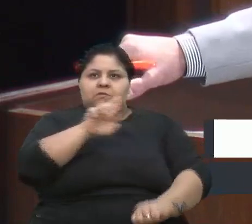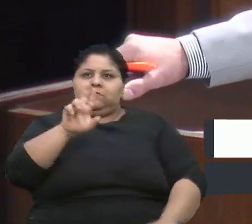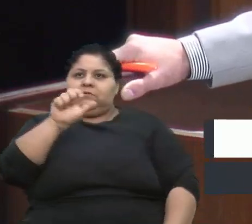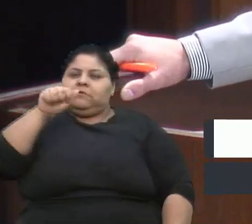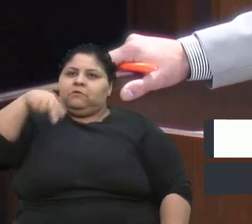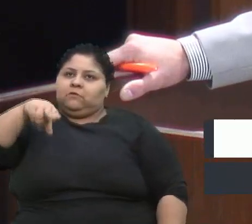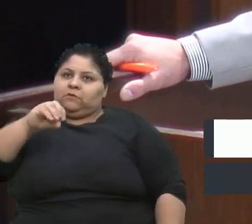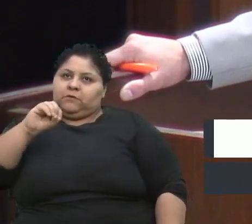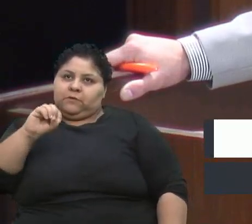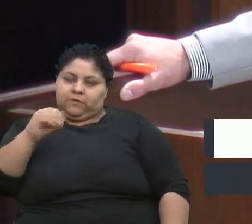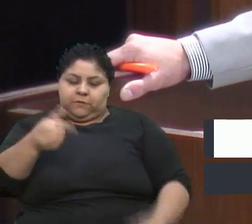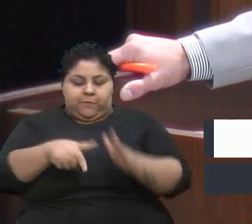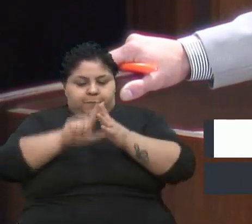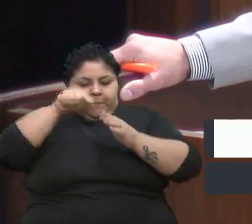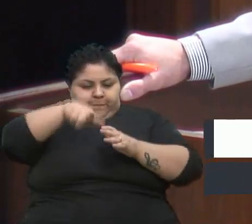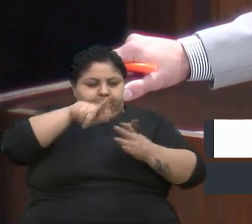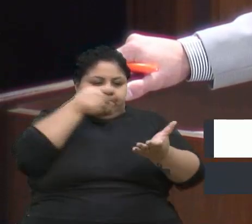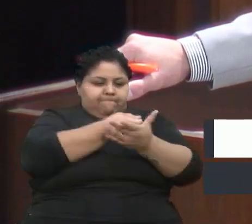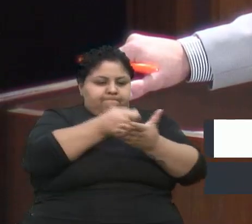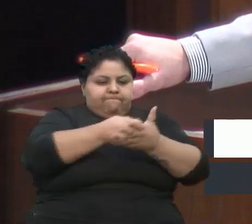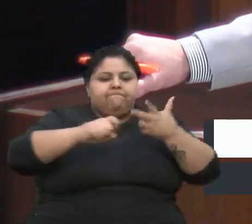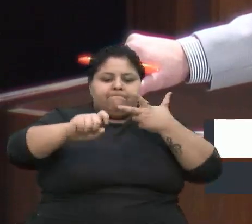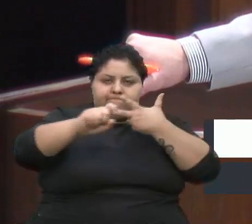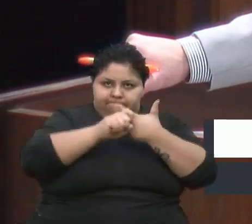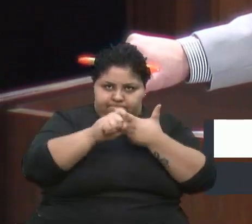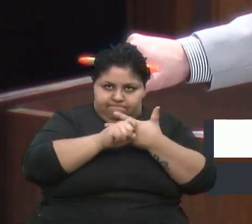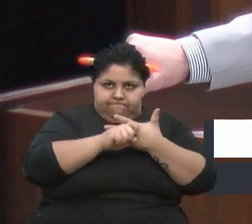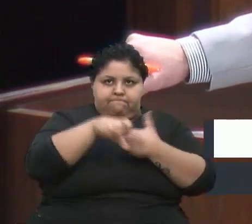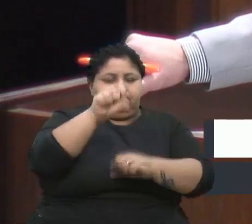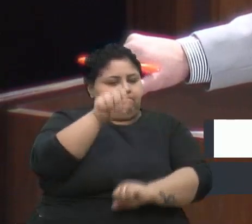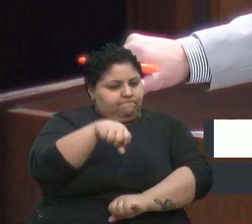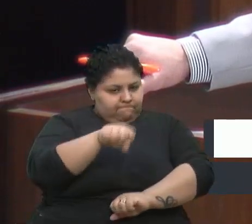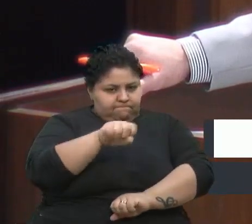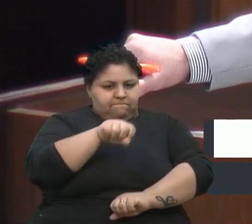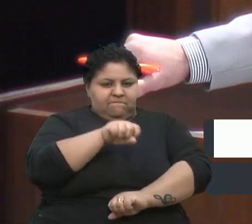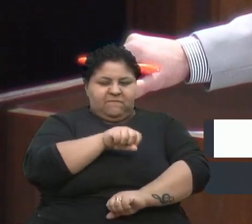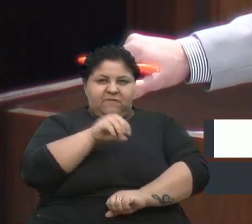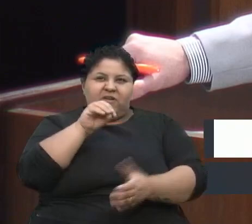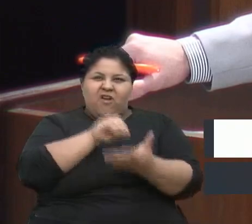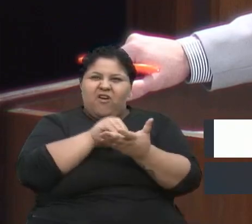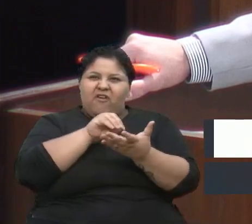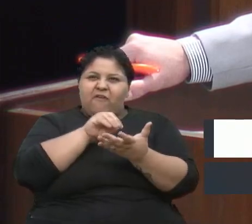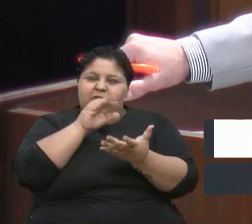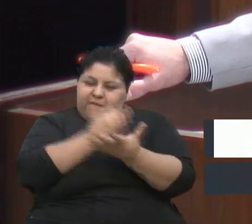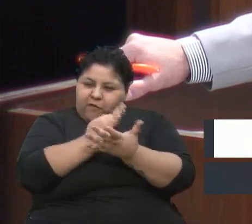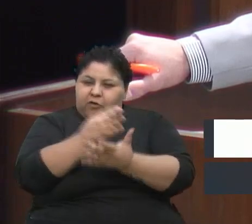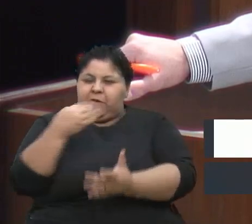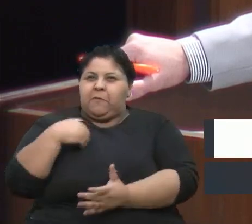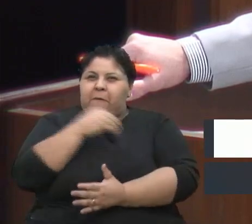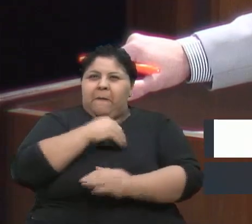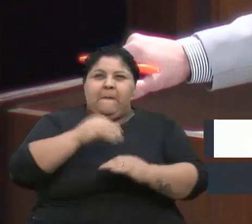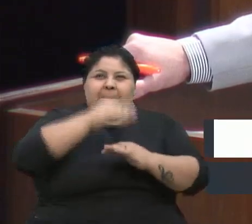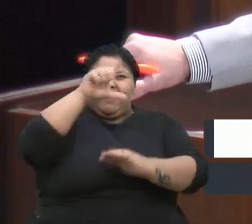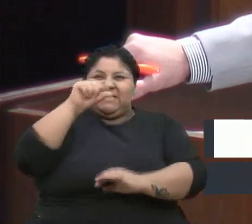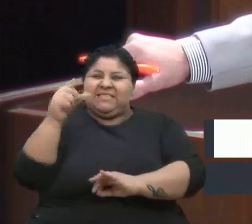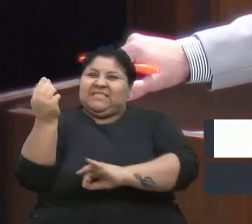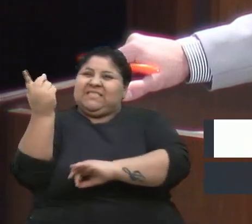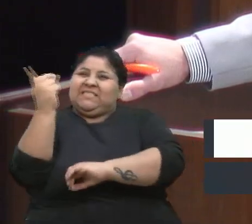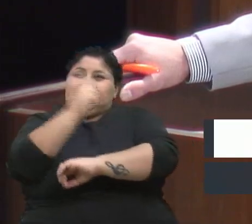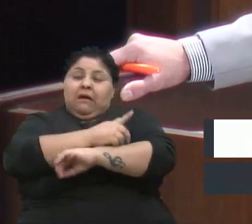o Executivo, que de fato estava sem médico há mais de 10 dias,